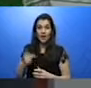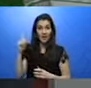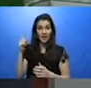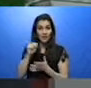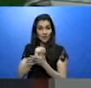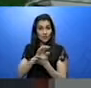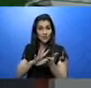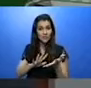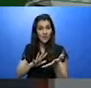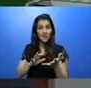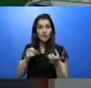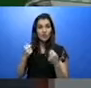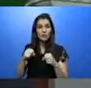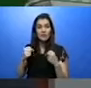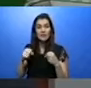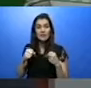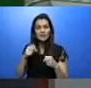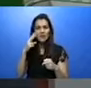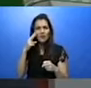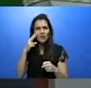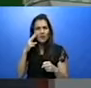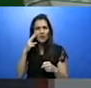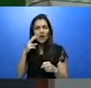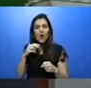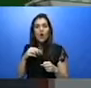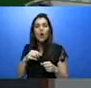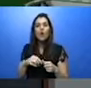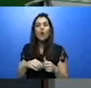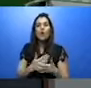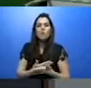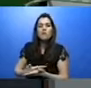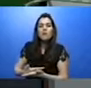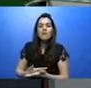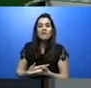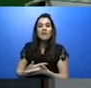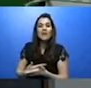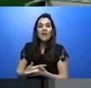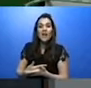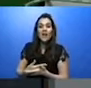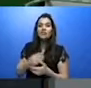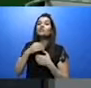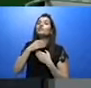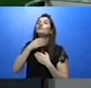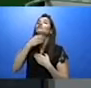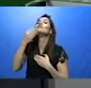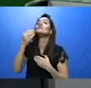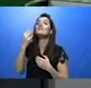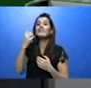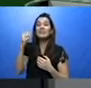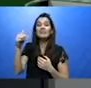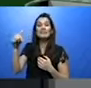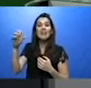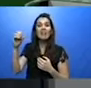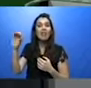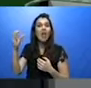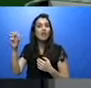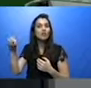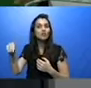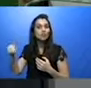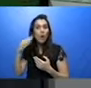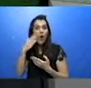diz o seguinte, na A, um filhote de girafa pode medir 170 centímetros. Olha